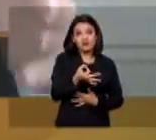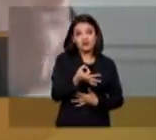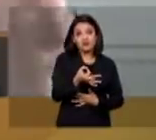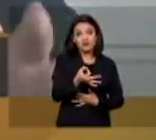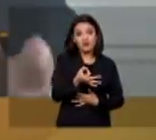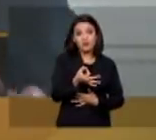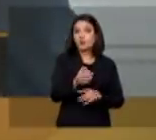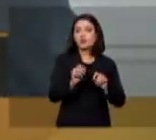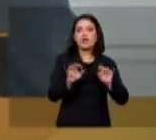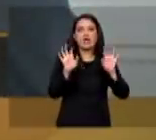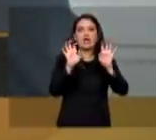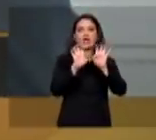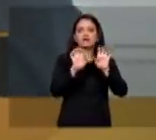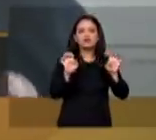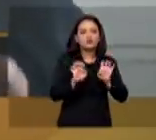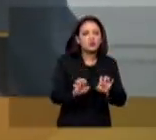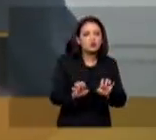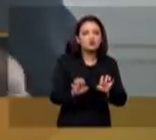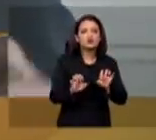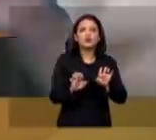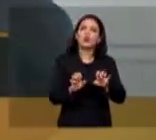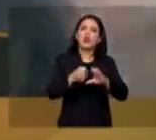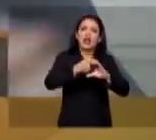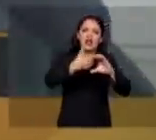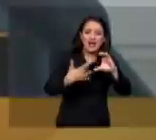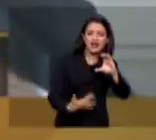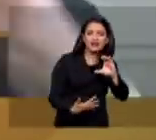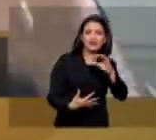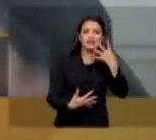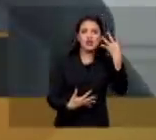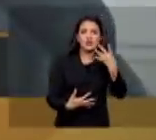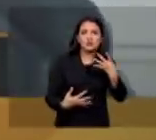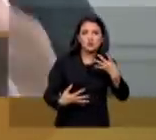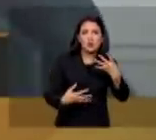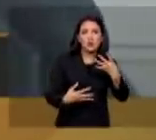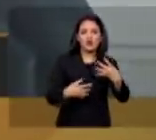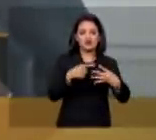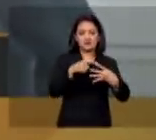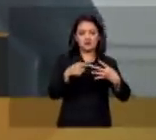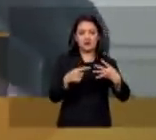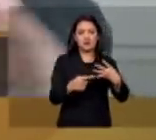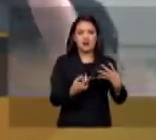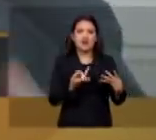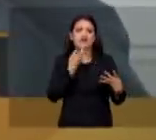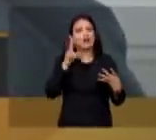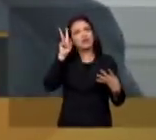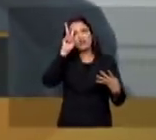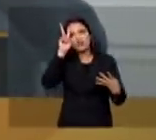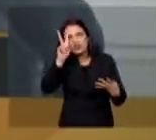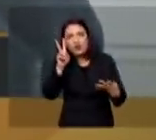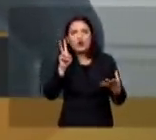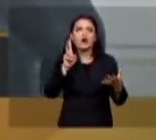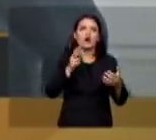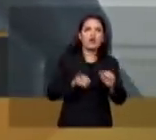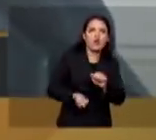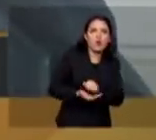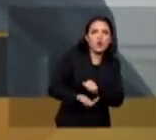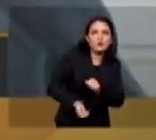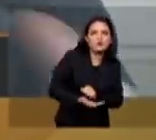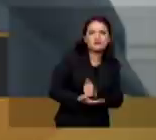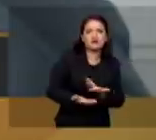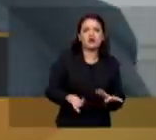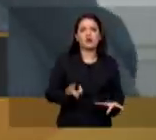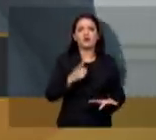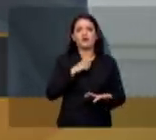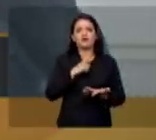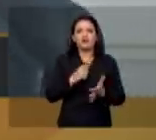a estrutura das 4 denúncias diz, vai contando a história, dizendo da corrupção, que envolveu